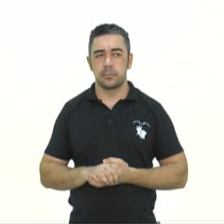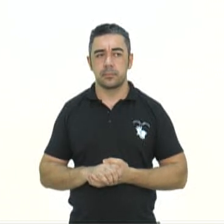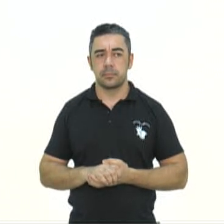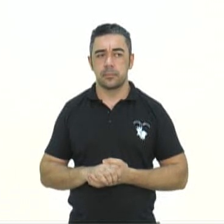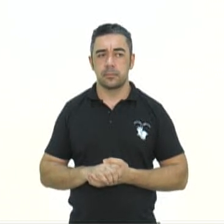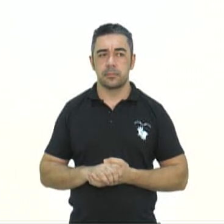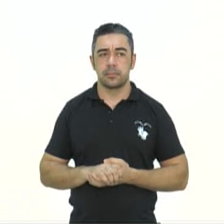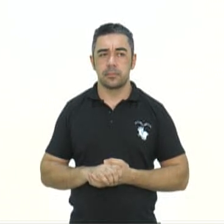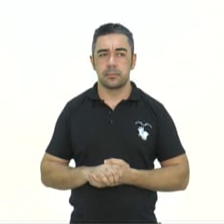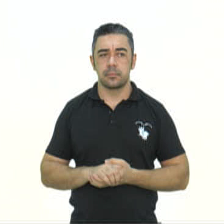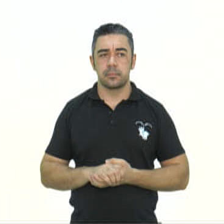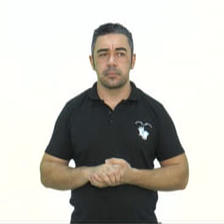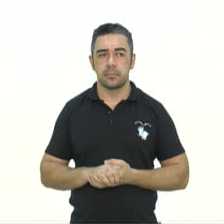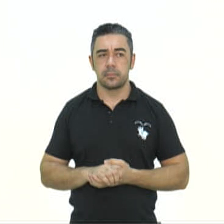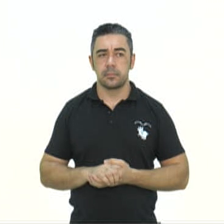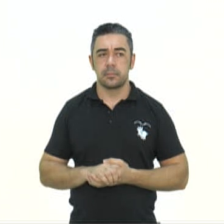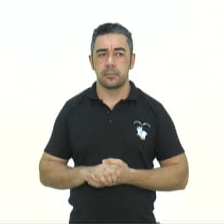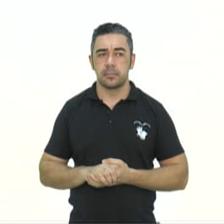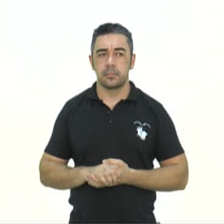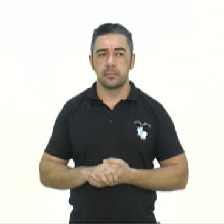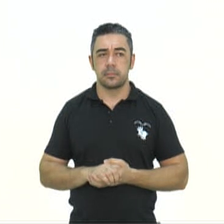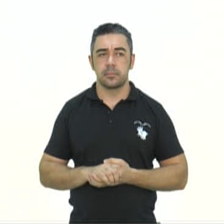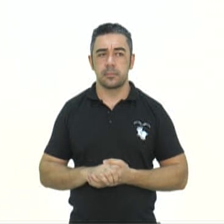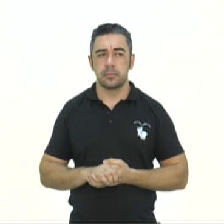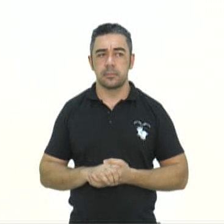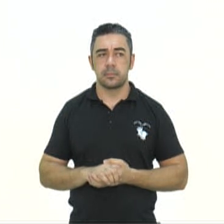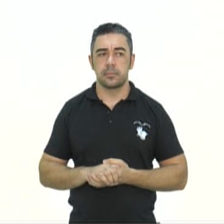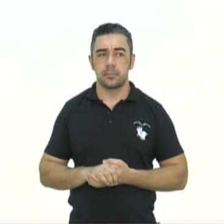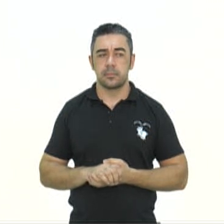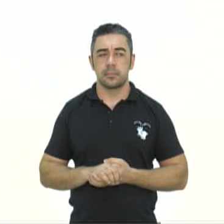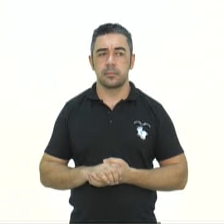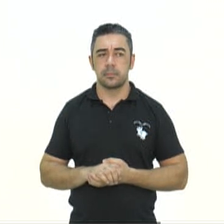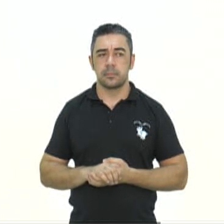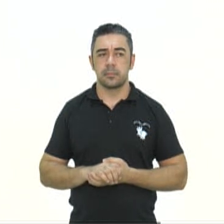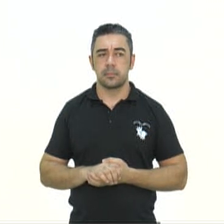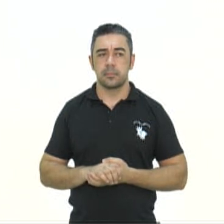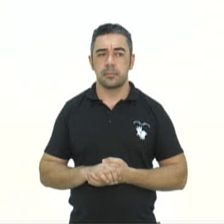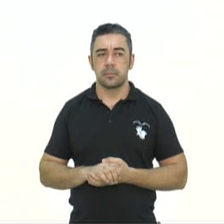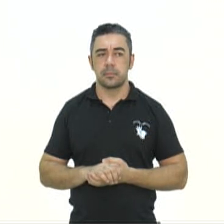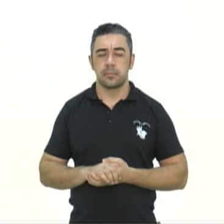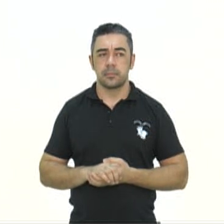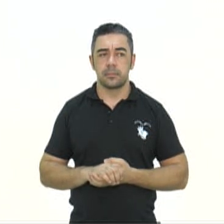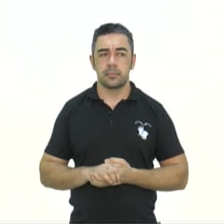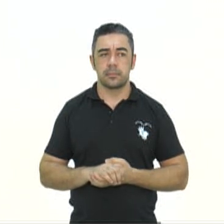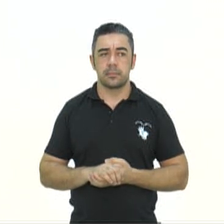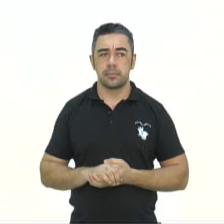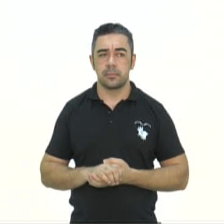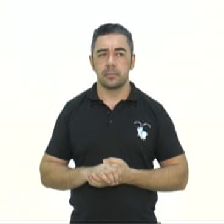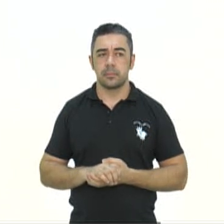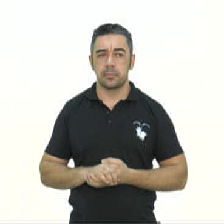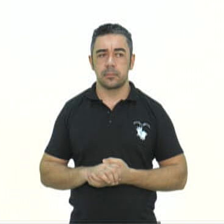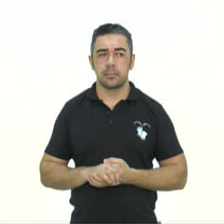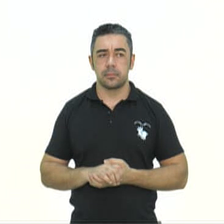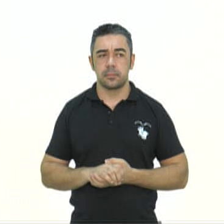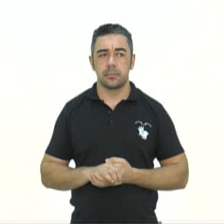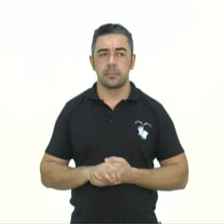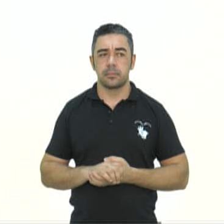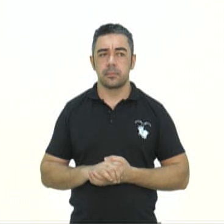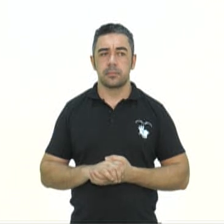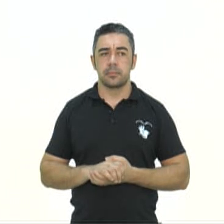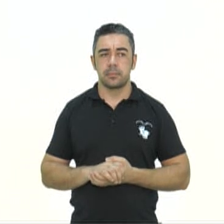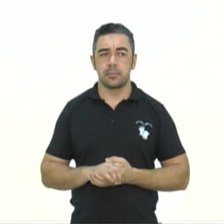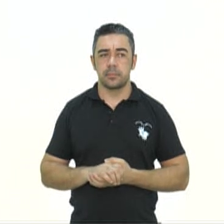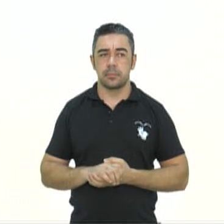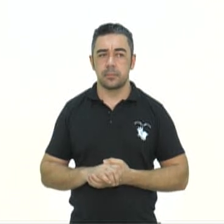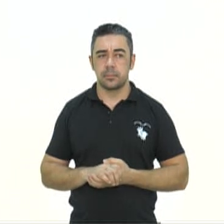realidad con acciones fantásticas que son narradas en un modo realista, dando por sentado la aceptación de